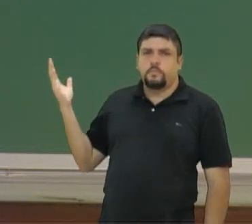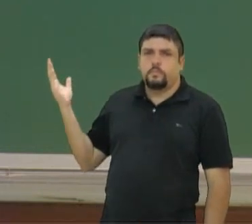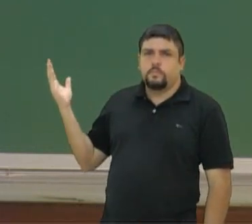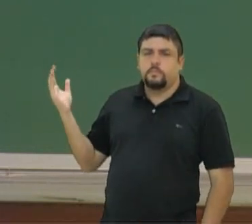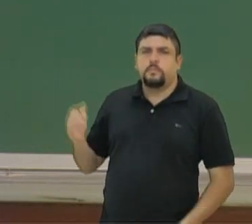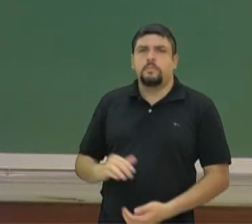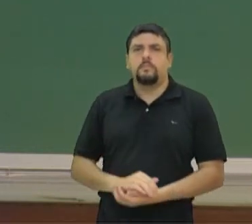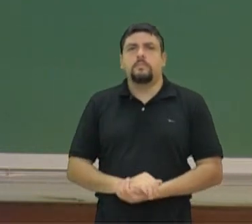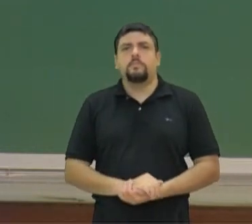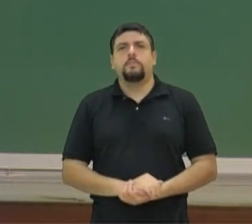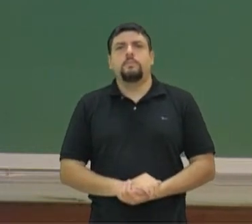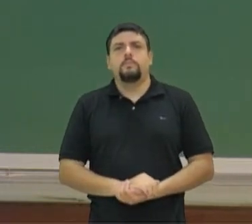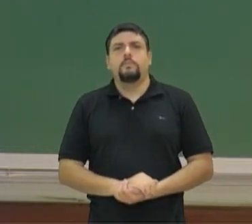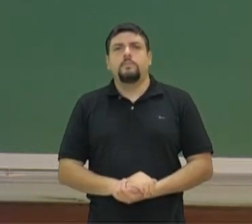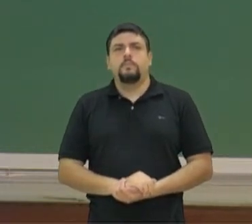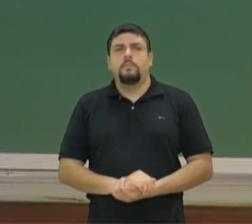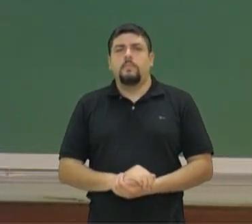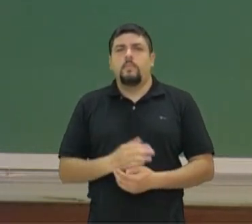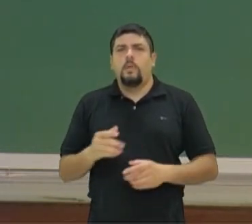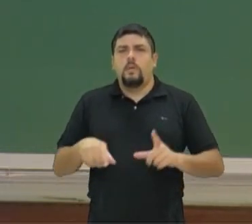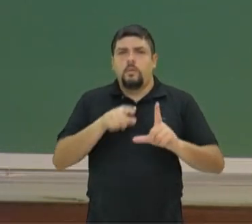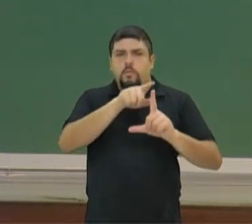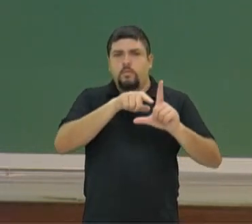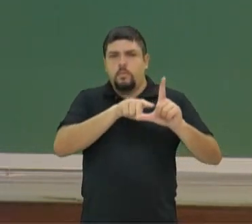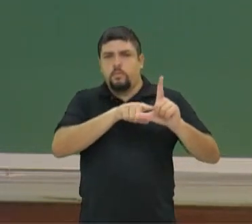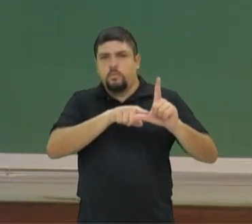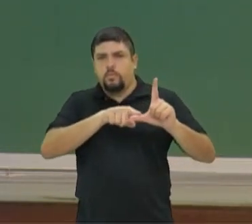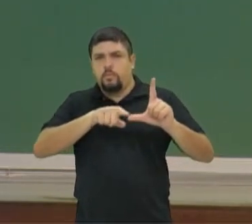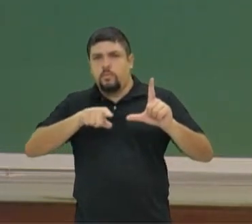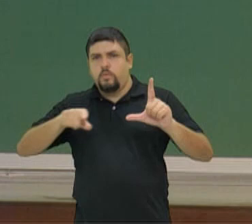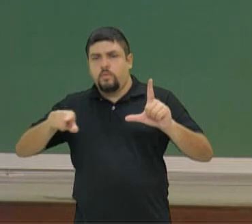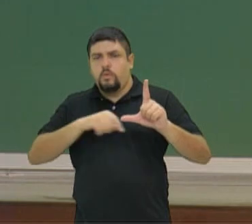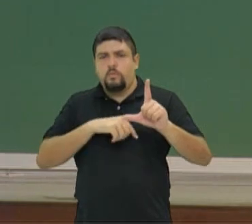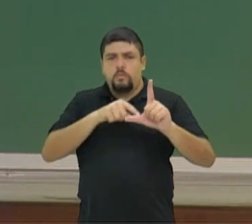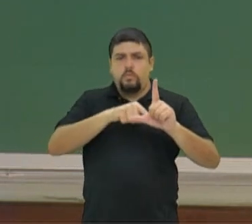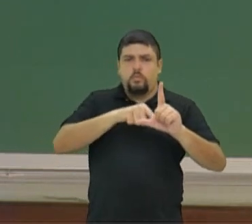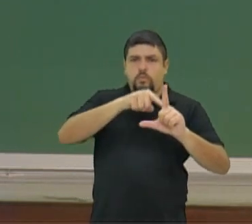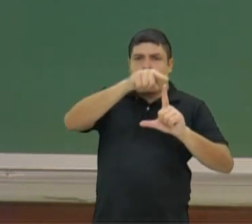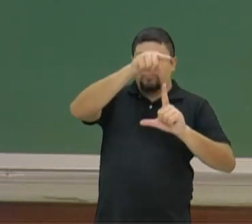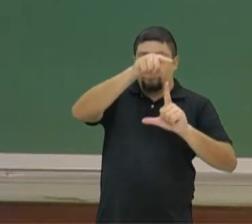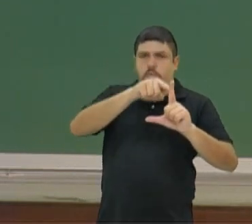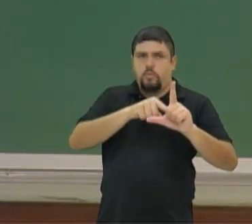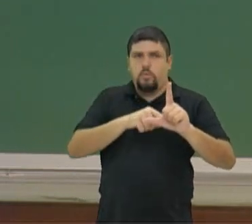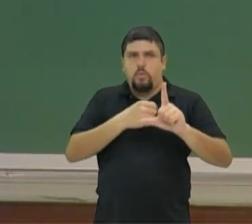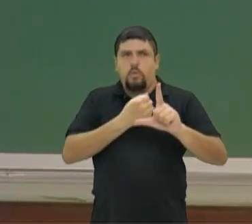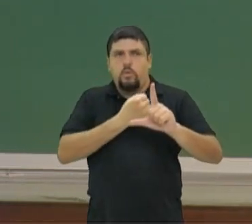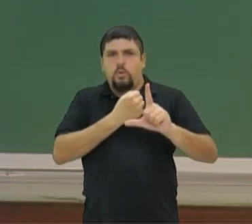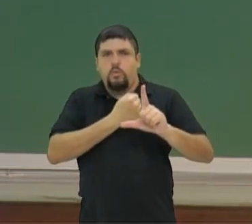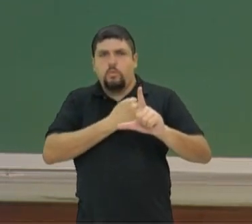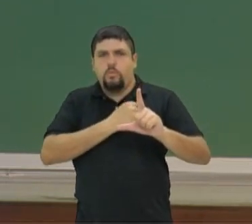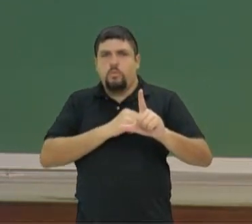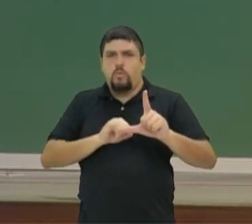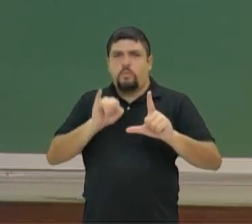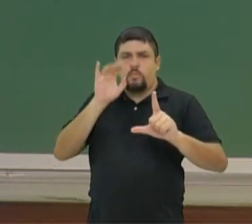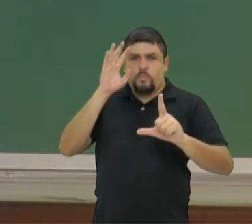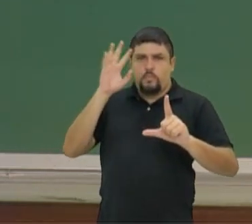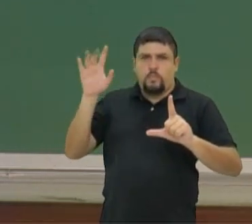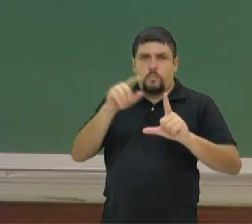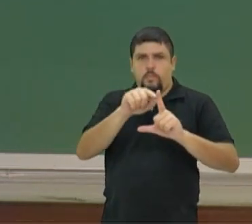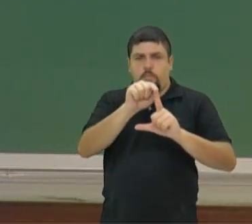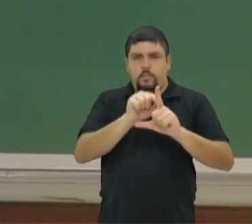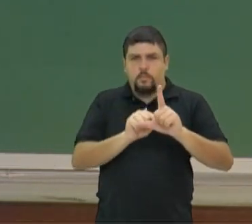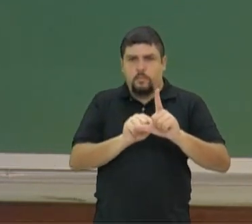aqui é o nosso eixo dos reais, esse eixo é dos imaginários. Lembram disso? Aqui não é mais o nosso sistema